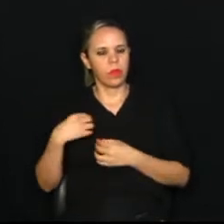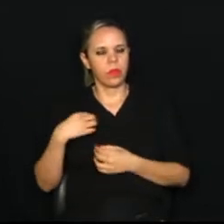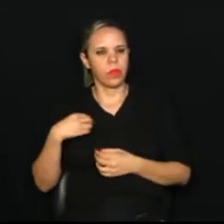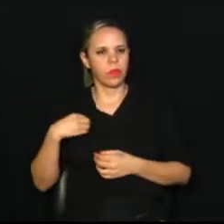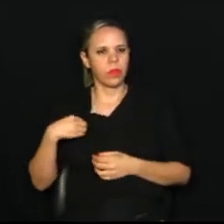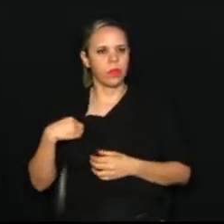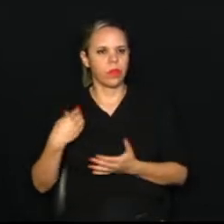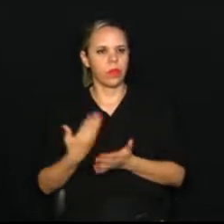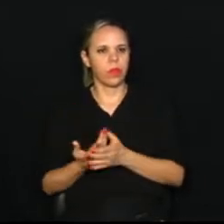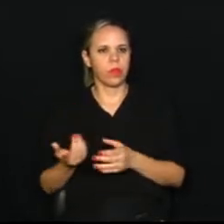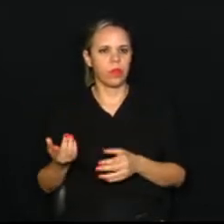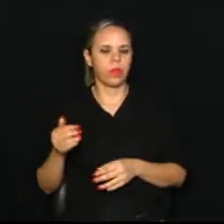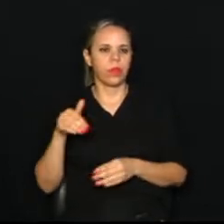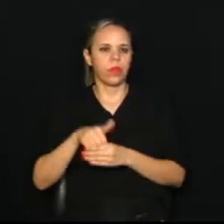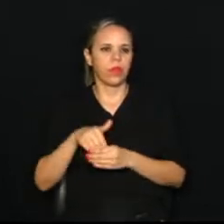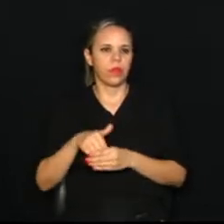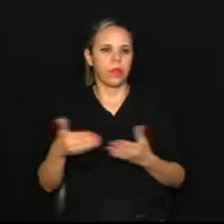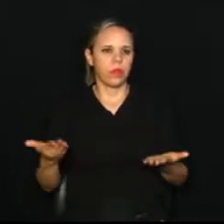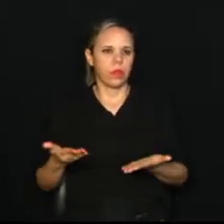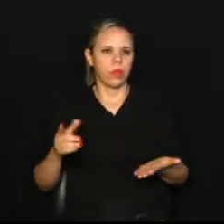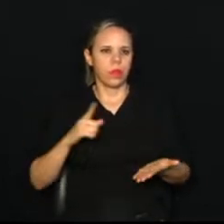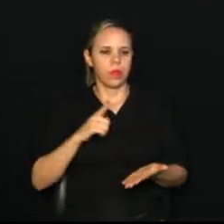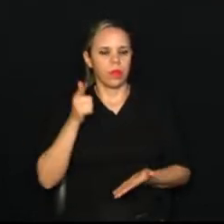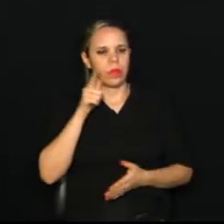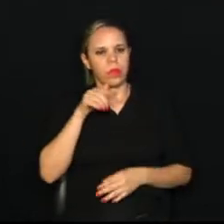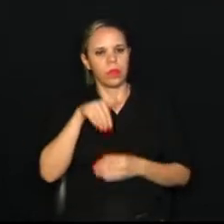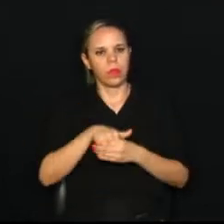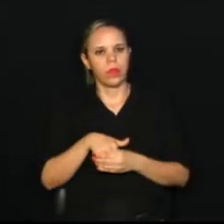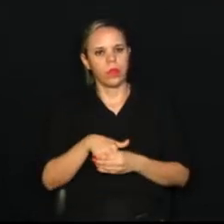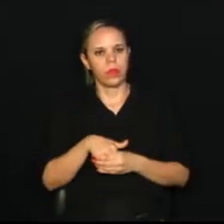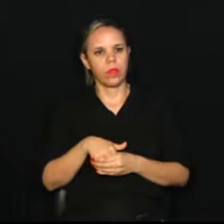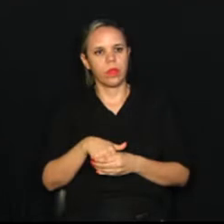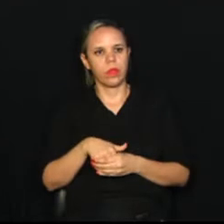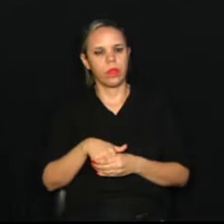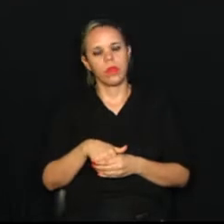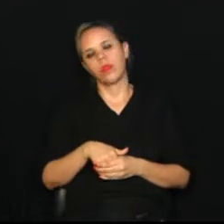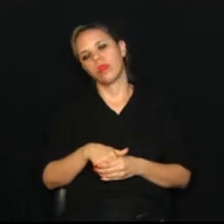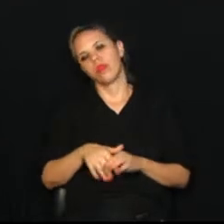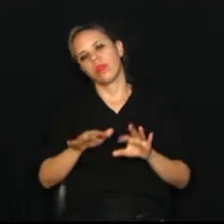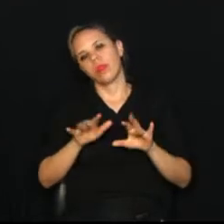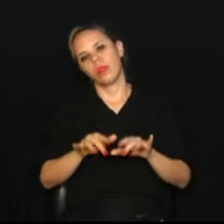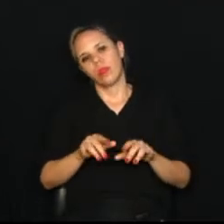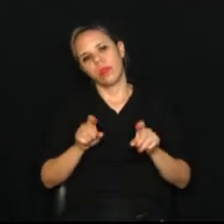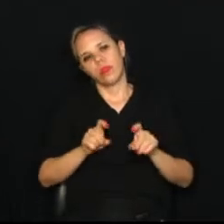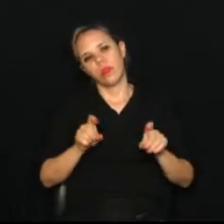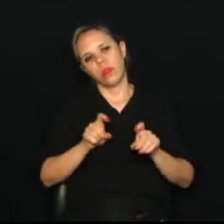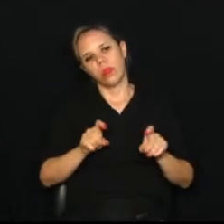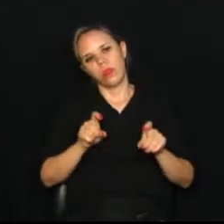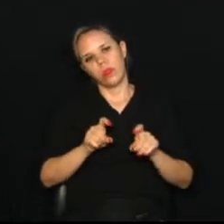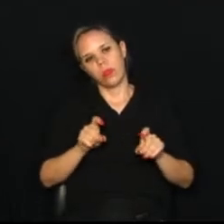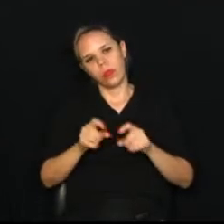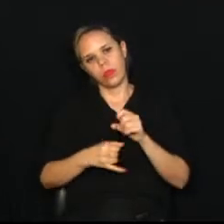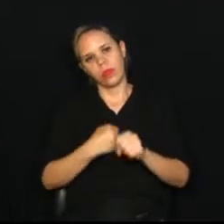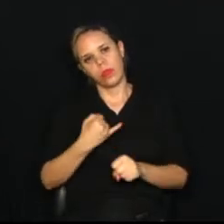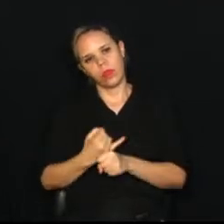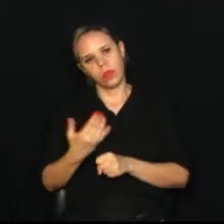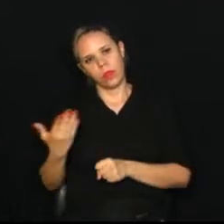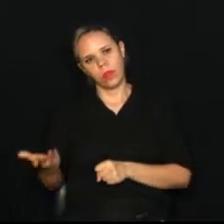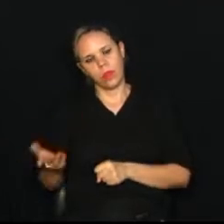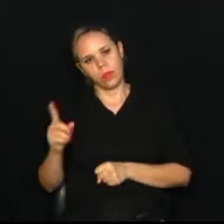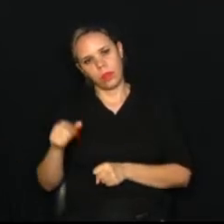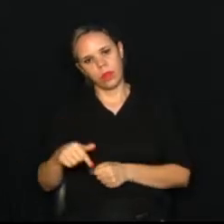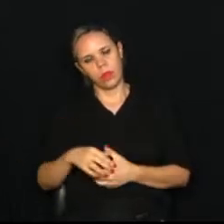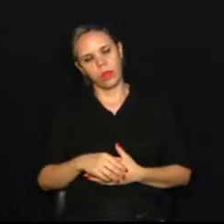até para votar hoje a gente está votando através de um instrumental que é regulado pela internet. E no